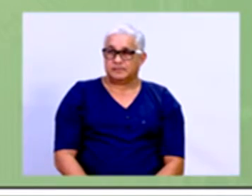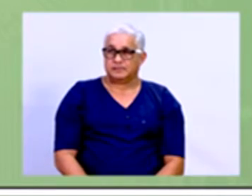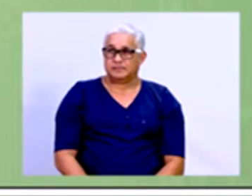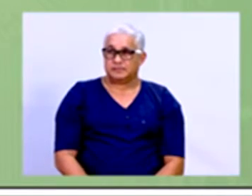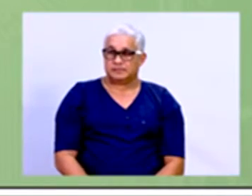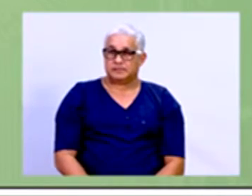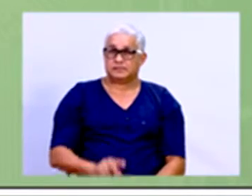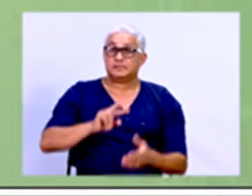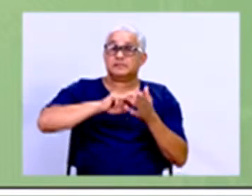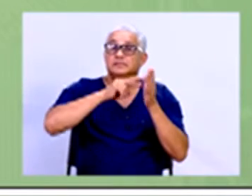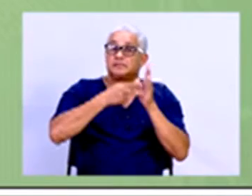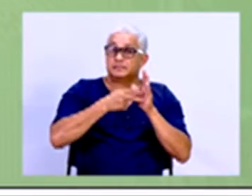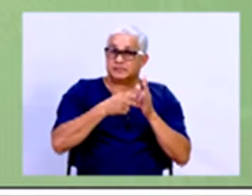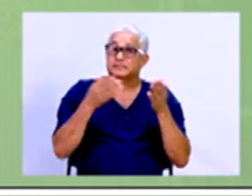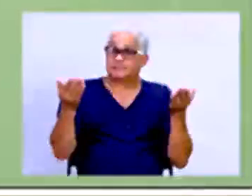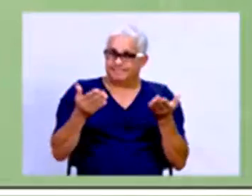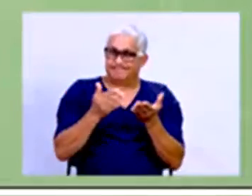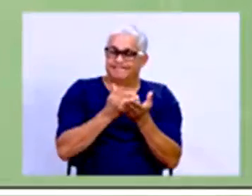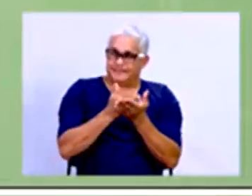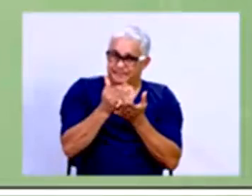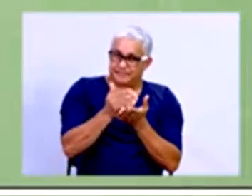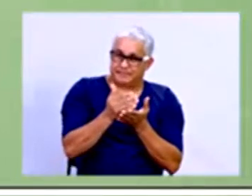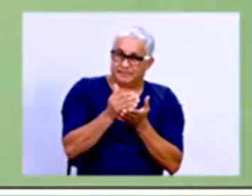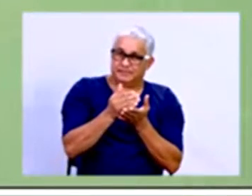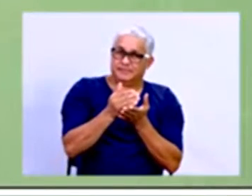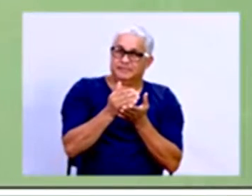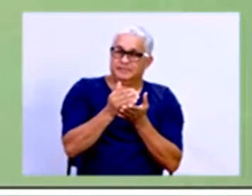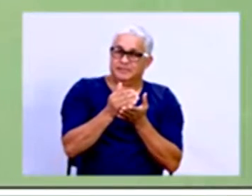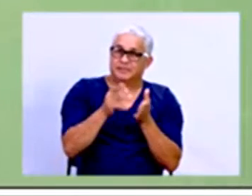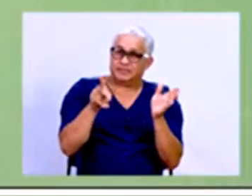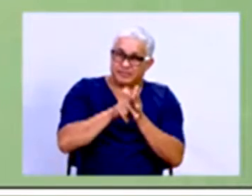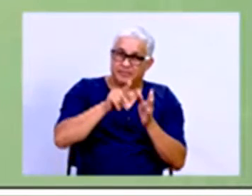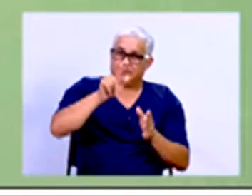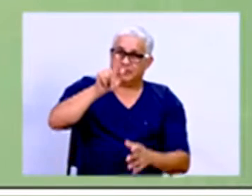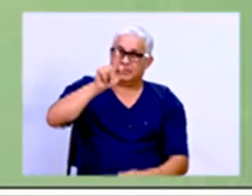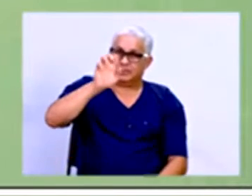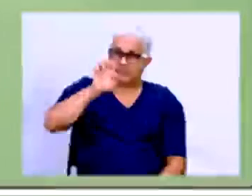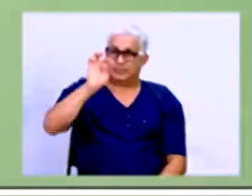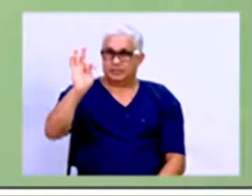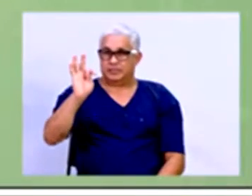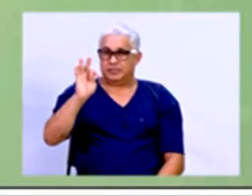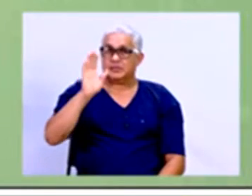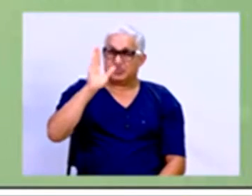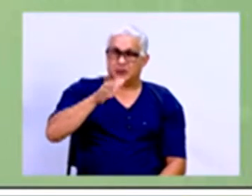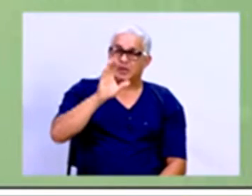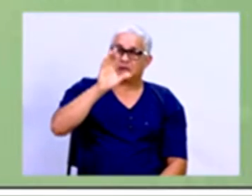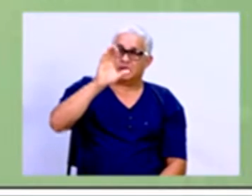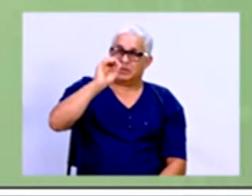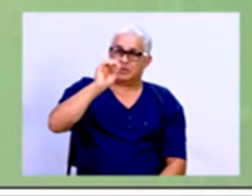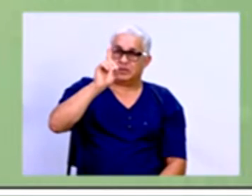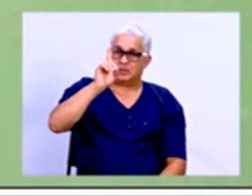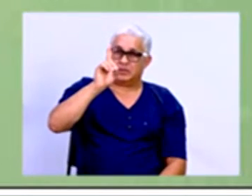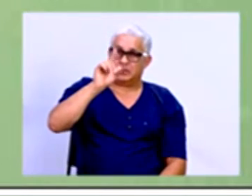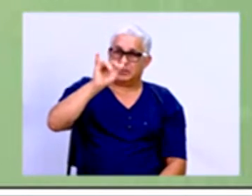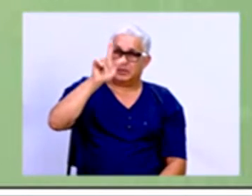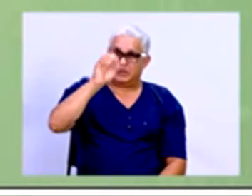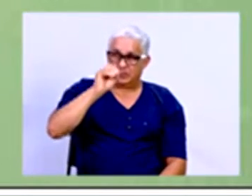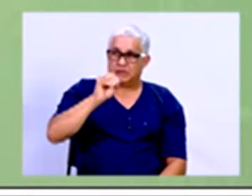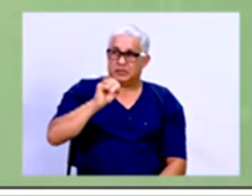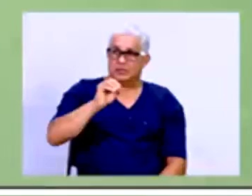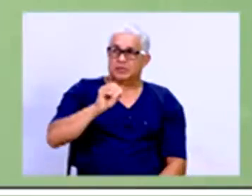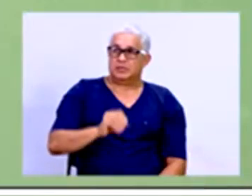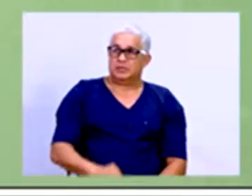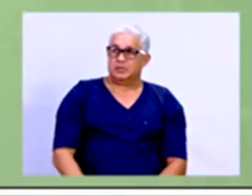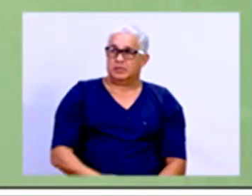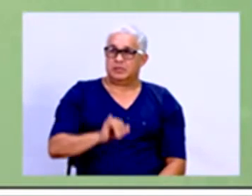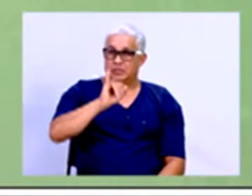quer dizer que a partir de agora eu vou passar parâmetros via método get. Passei aqui código, que recebe a ID passado lá, que é